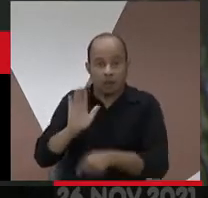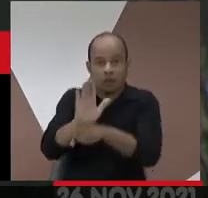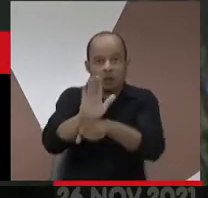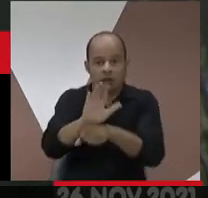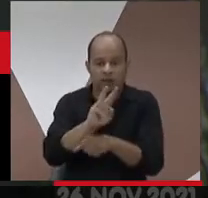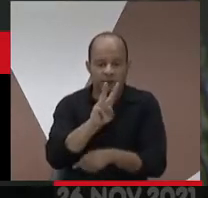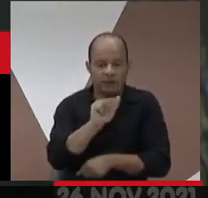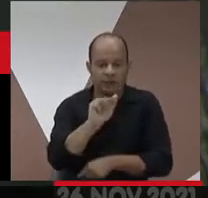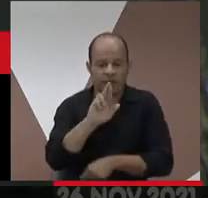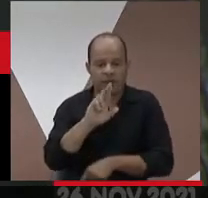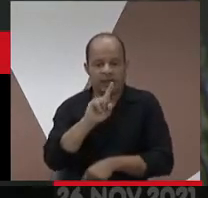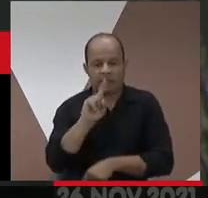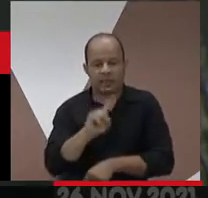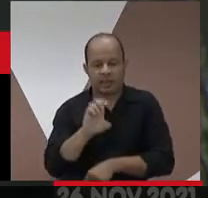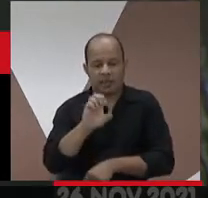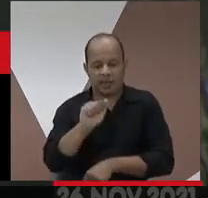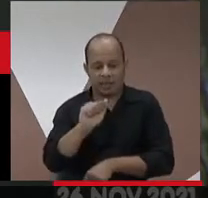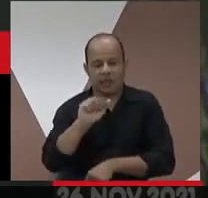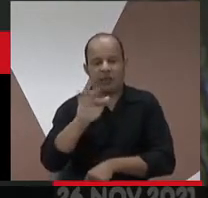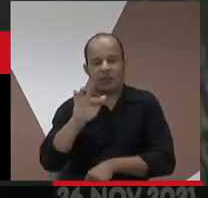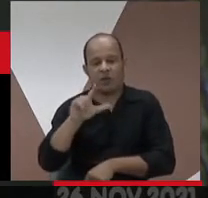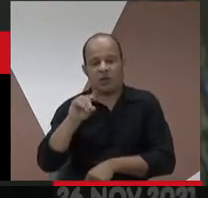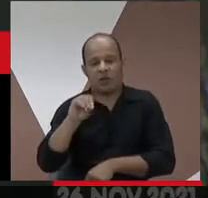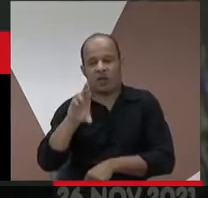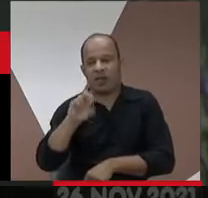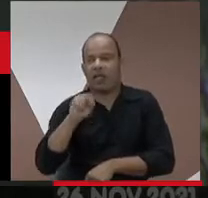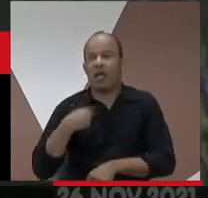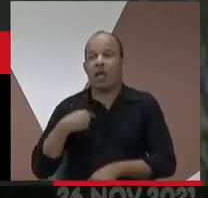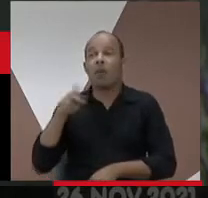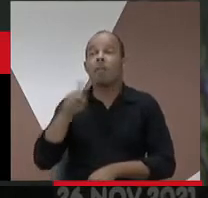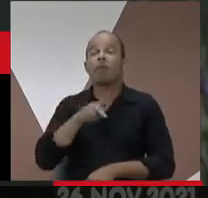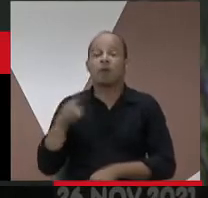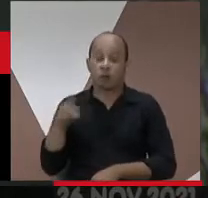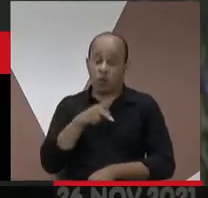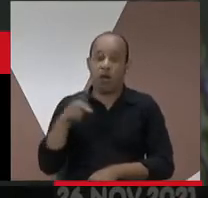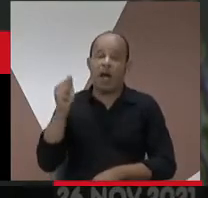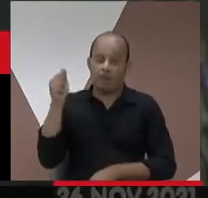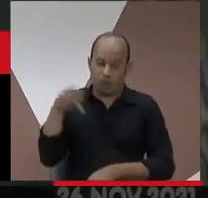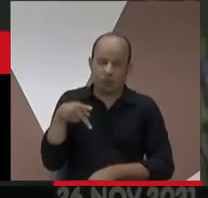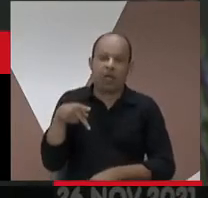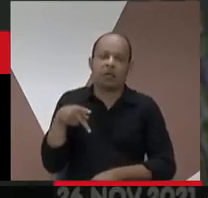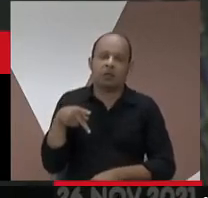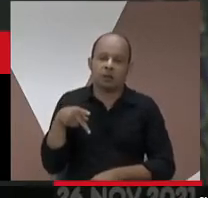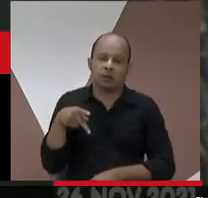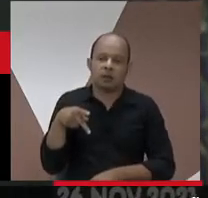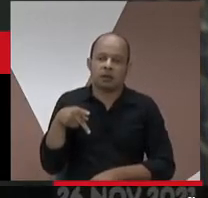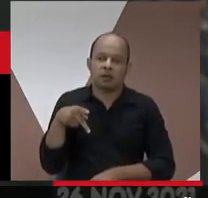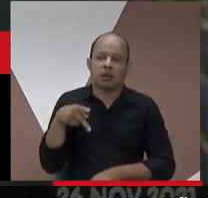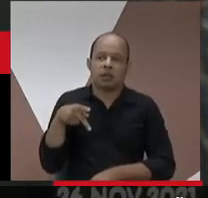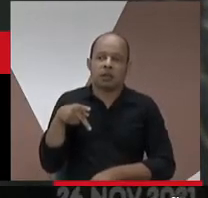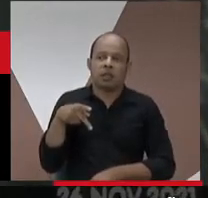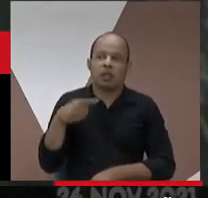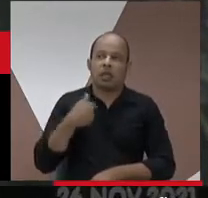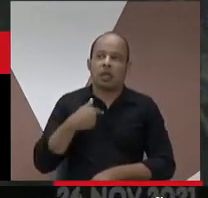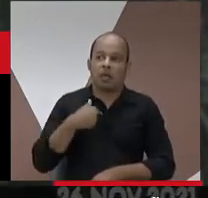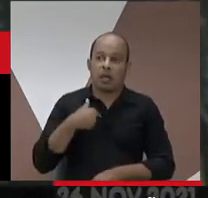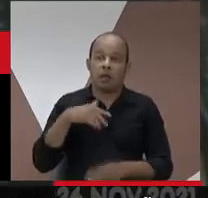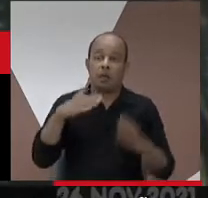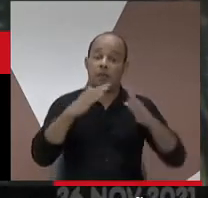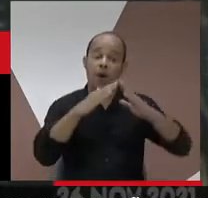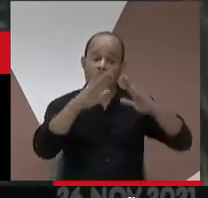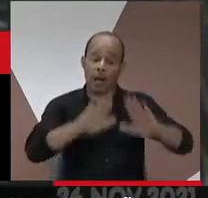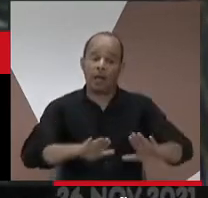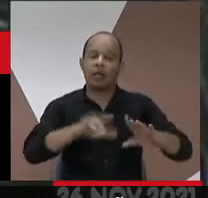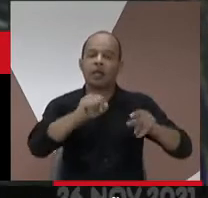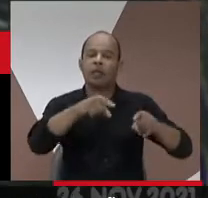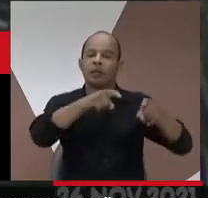de Contagem, sou professora aposentada e já vai para quase 30 anos que eu dedico parte do meu